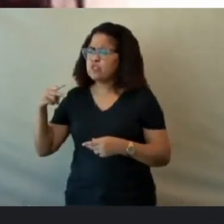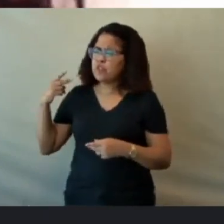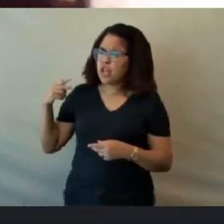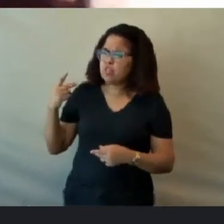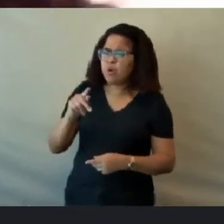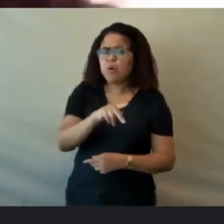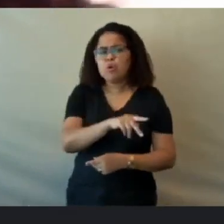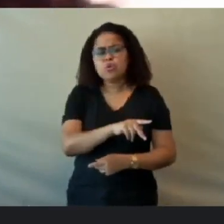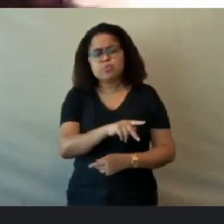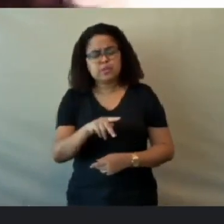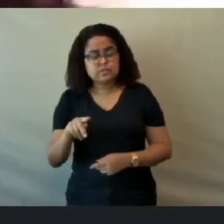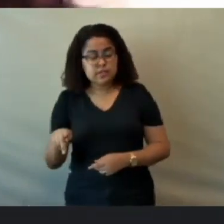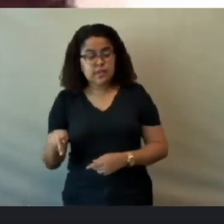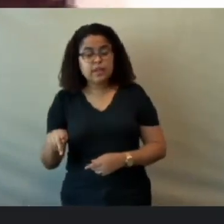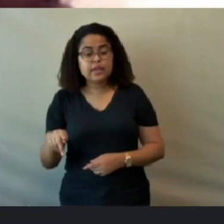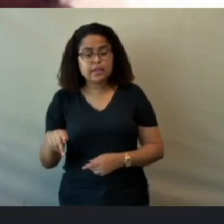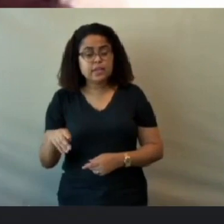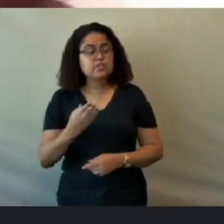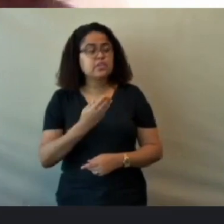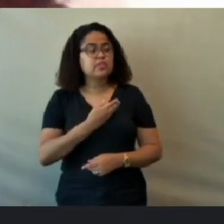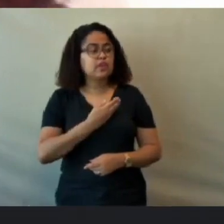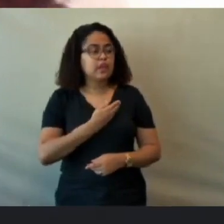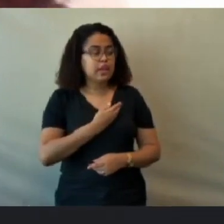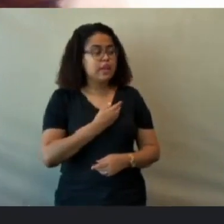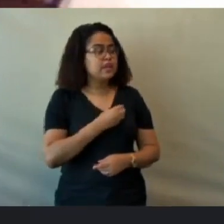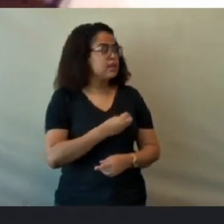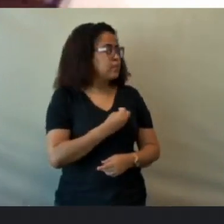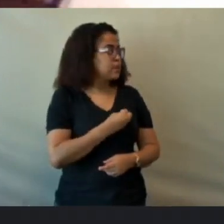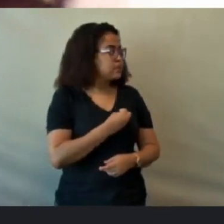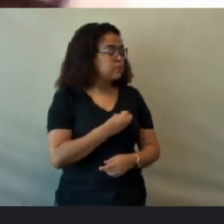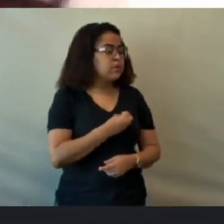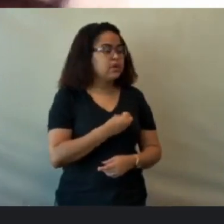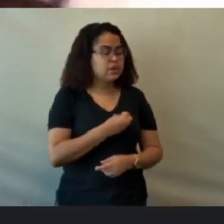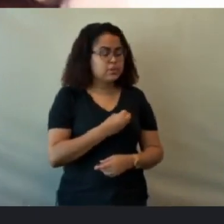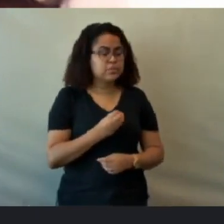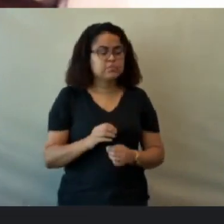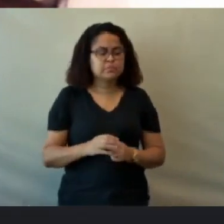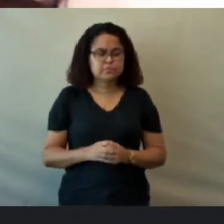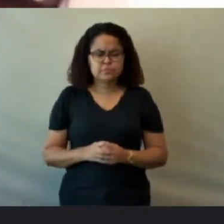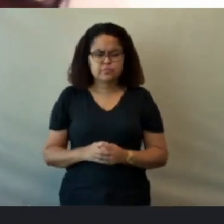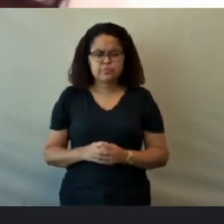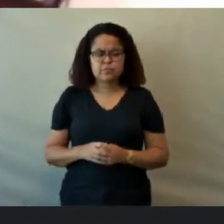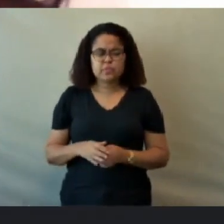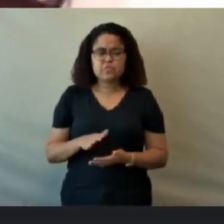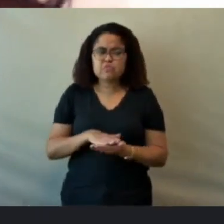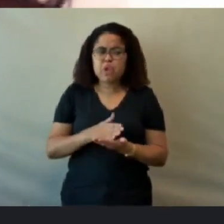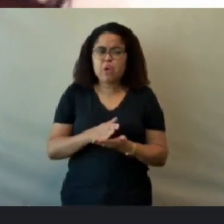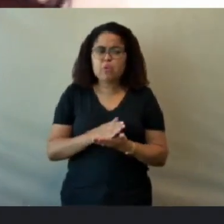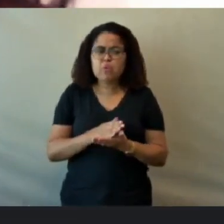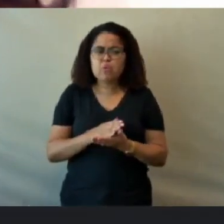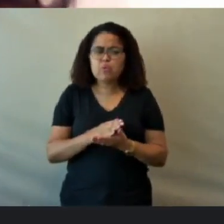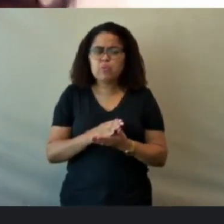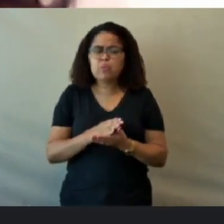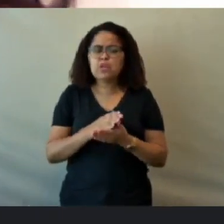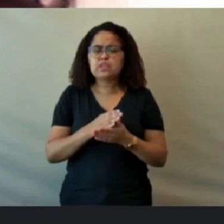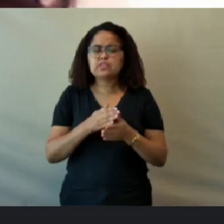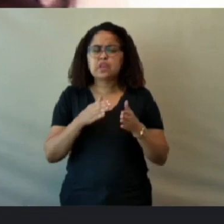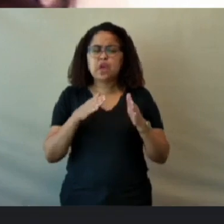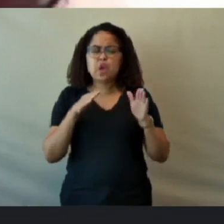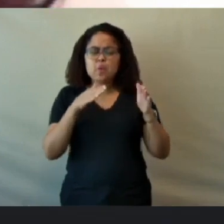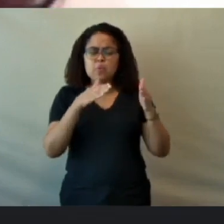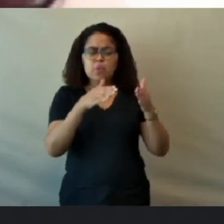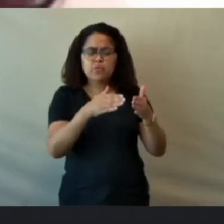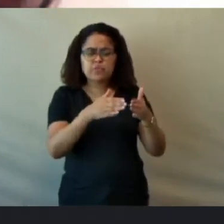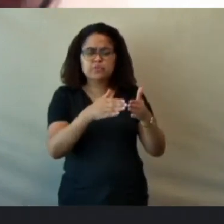colega que está aqui participando, de algumas provisões que nós temos na política de assistência